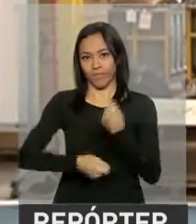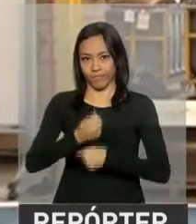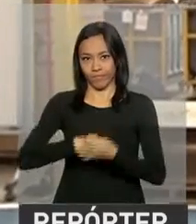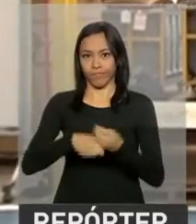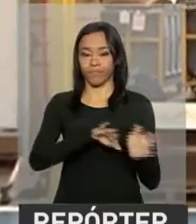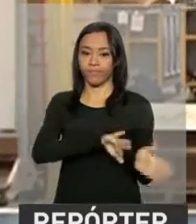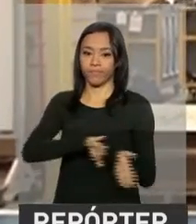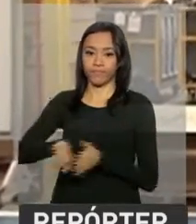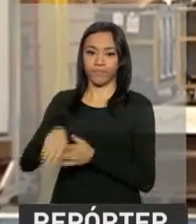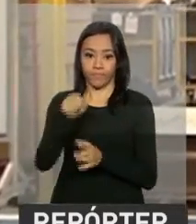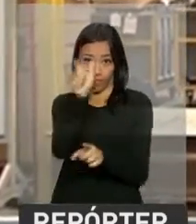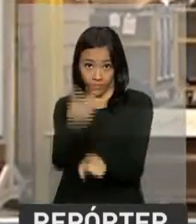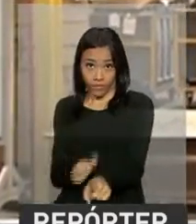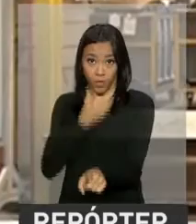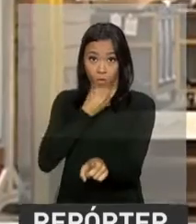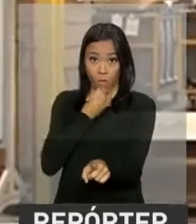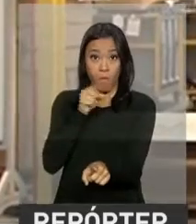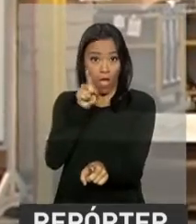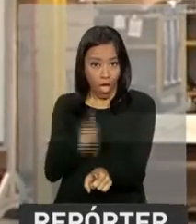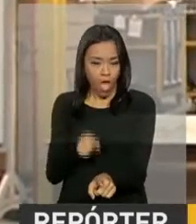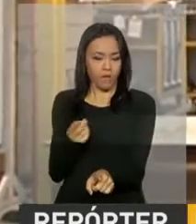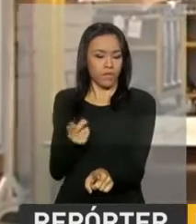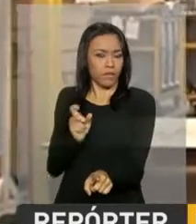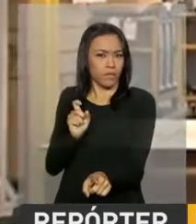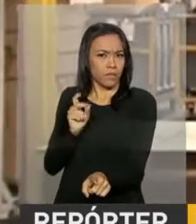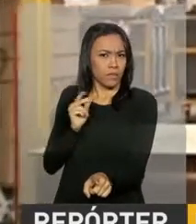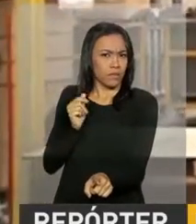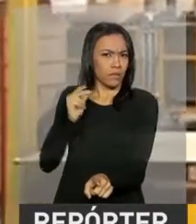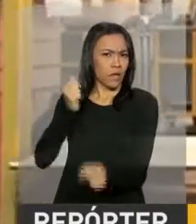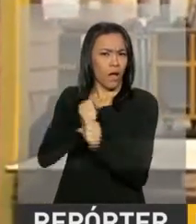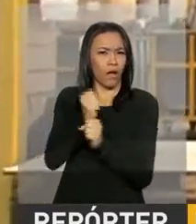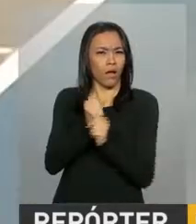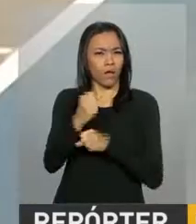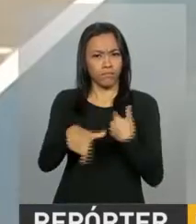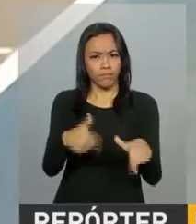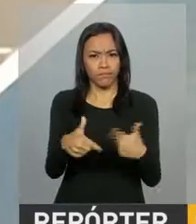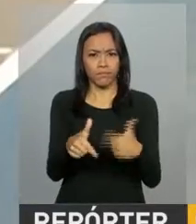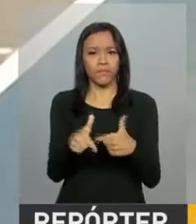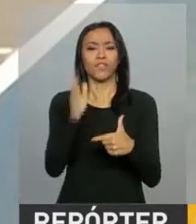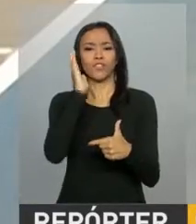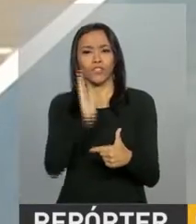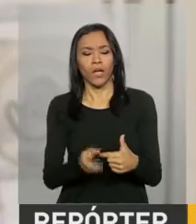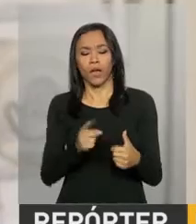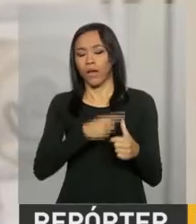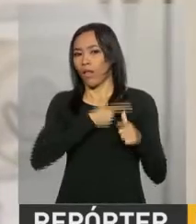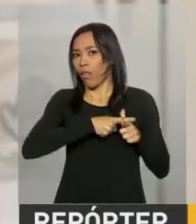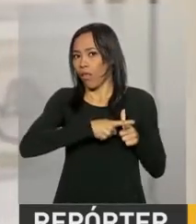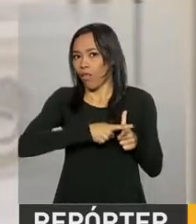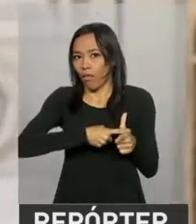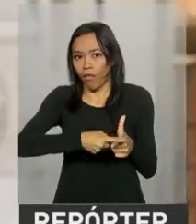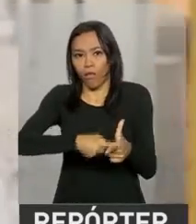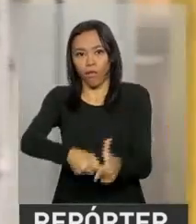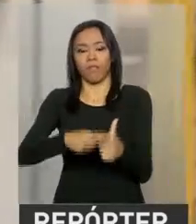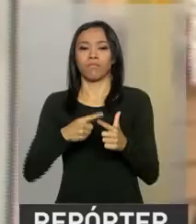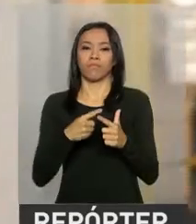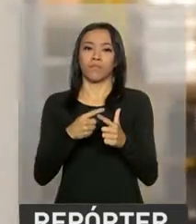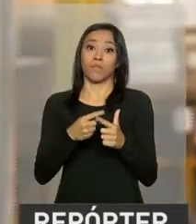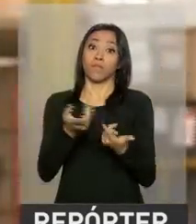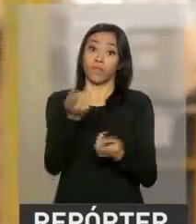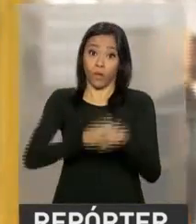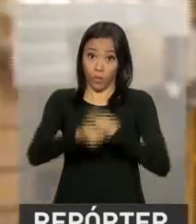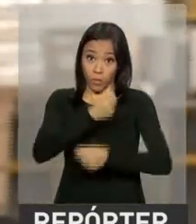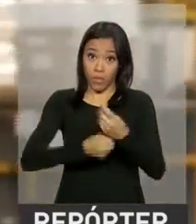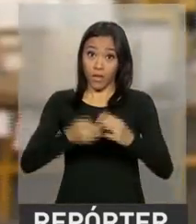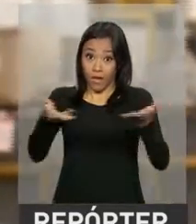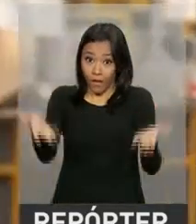ailton é daqueles funcionários antigos já resistiu a várias crises na economia e agora vê com satisfação